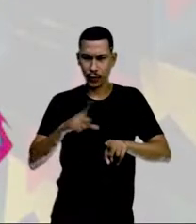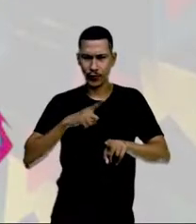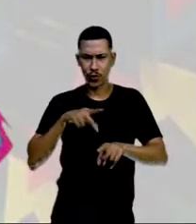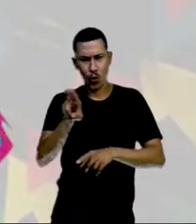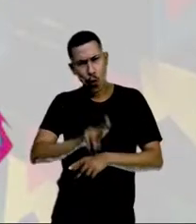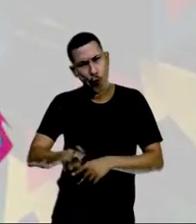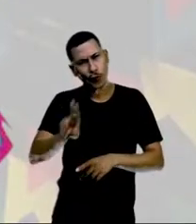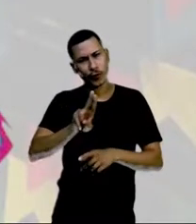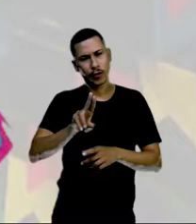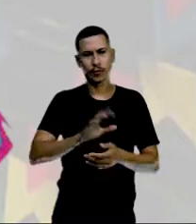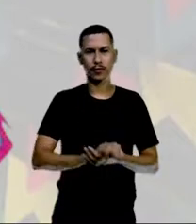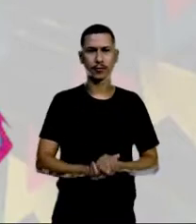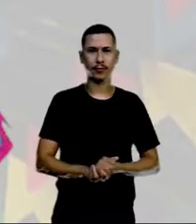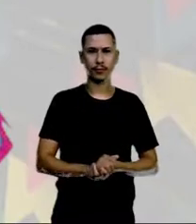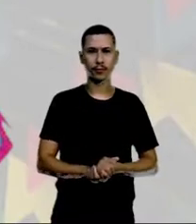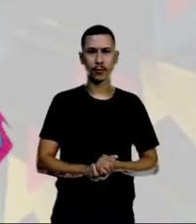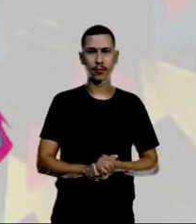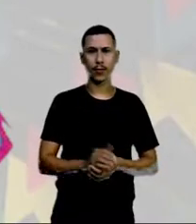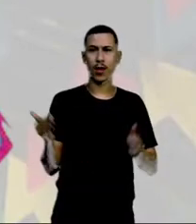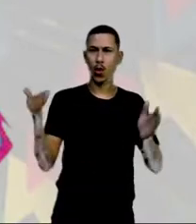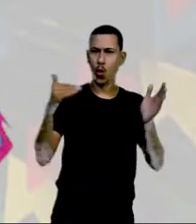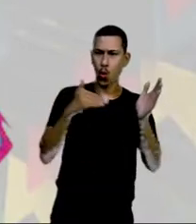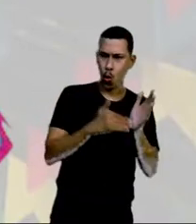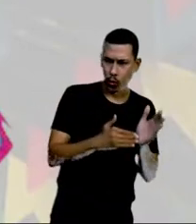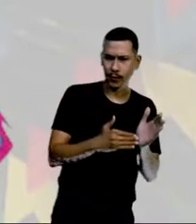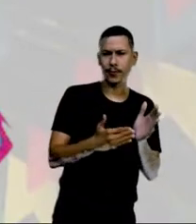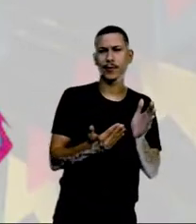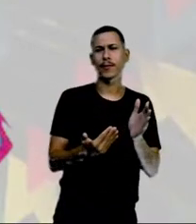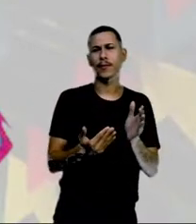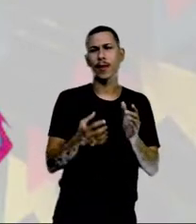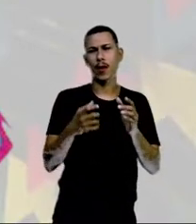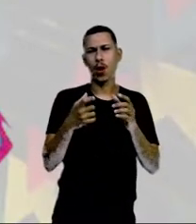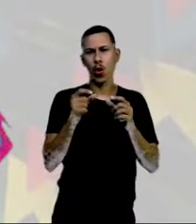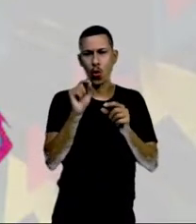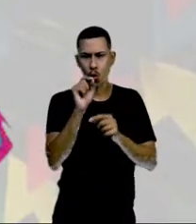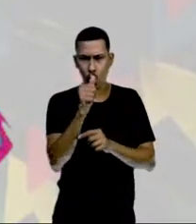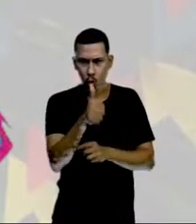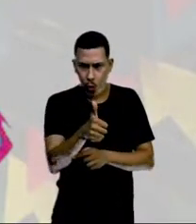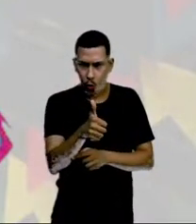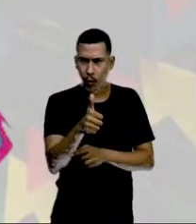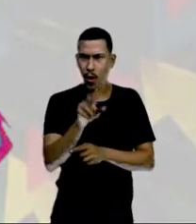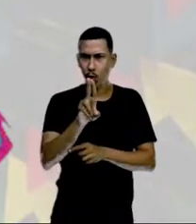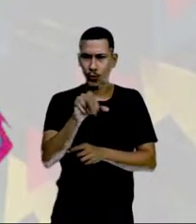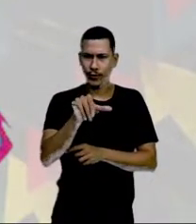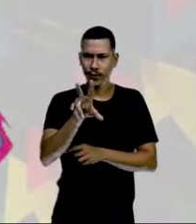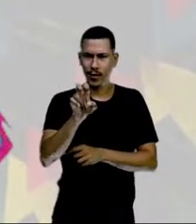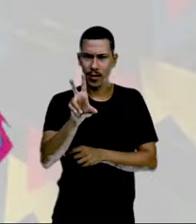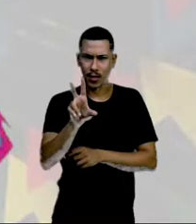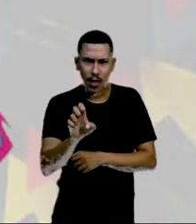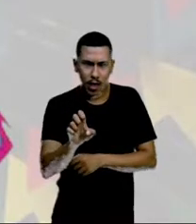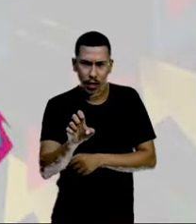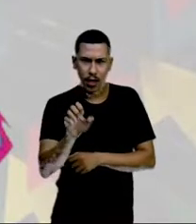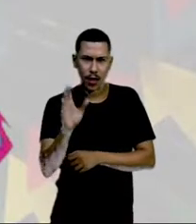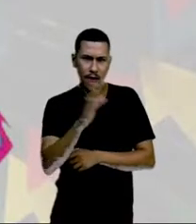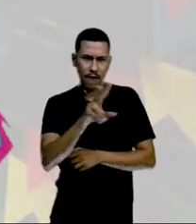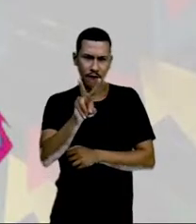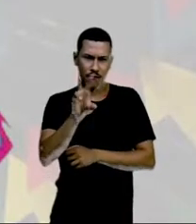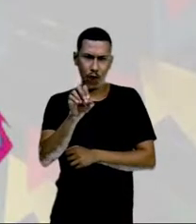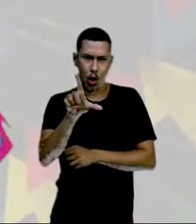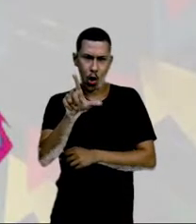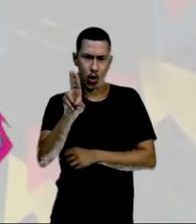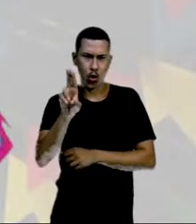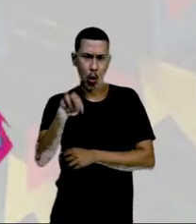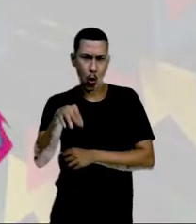Então, 4 por 3. E a altura dessa pilha só é uma unidade de volume. Então,